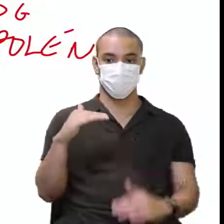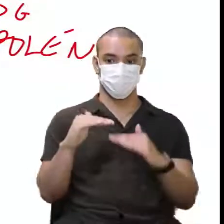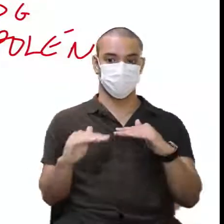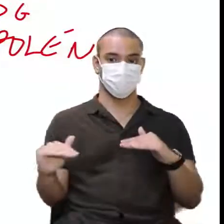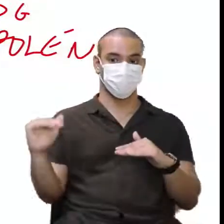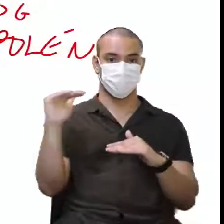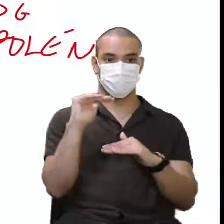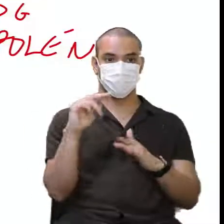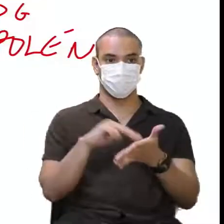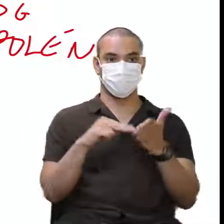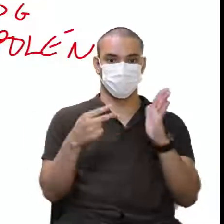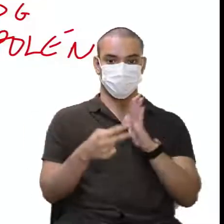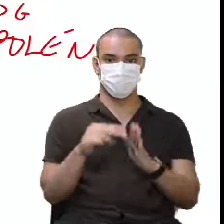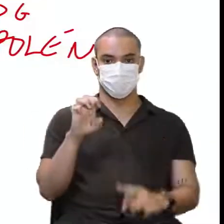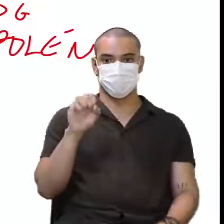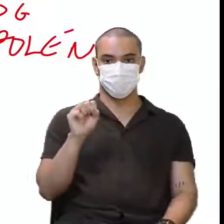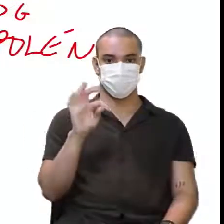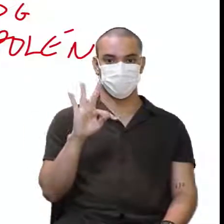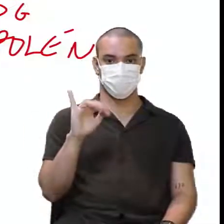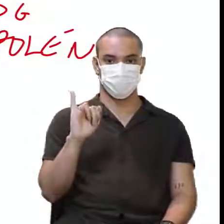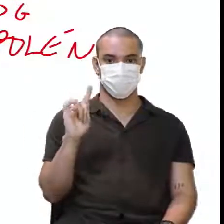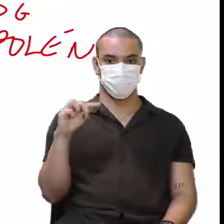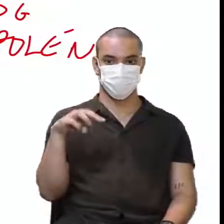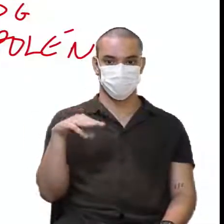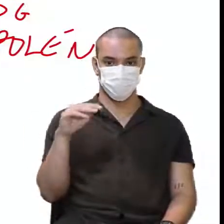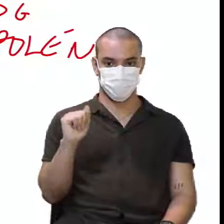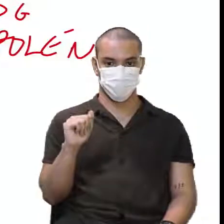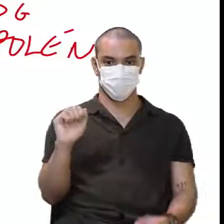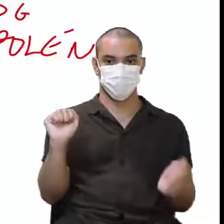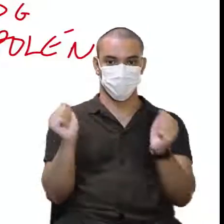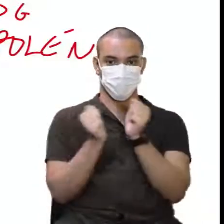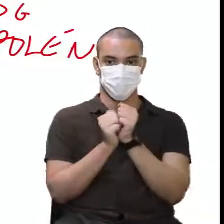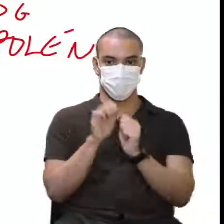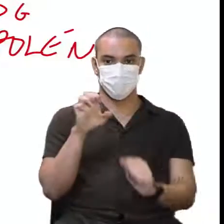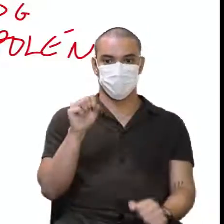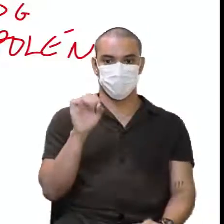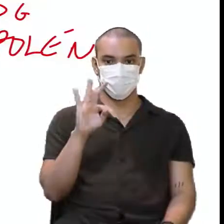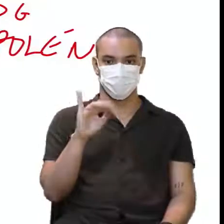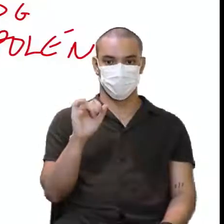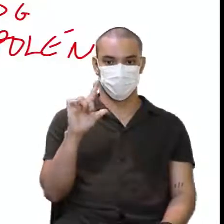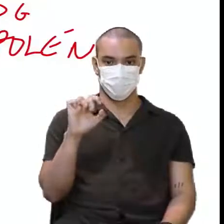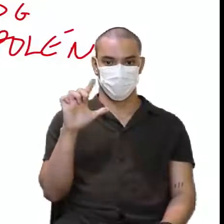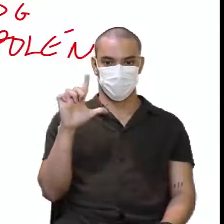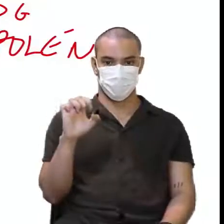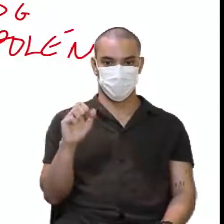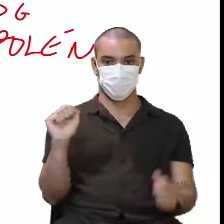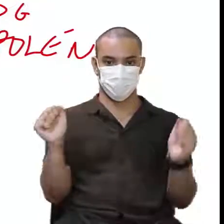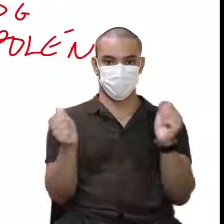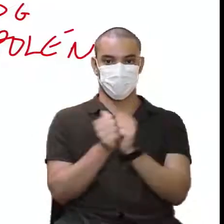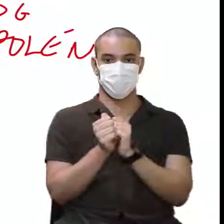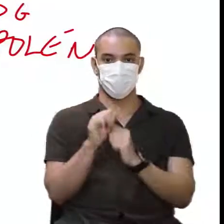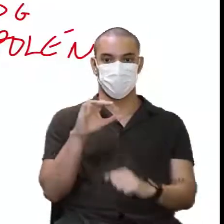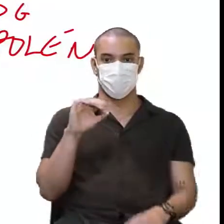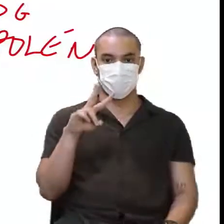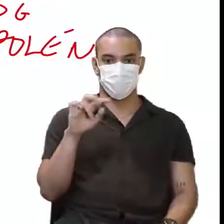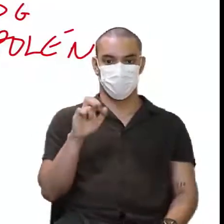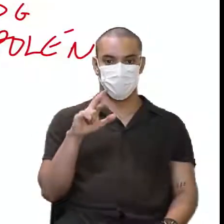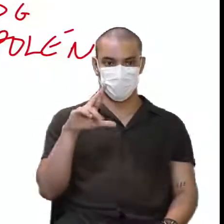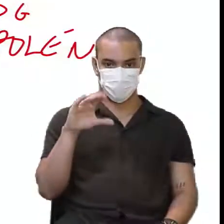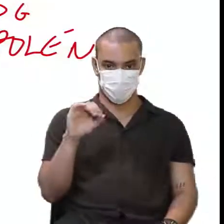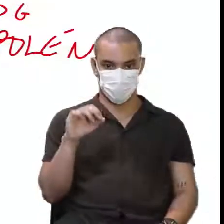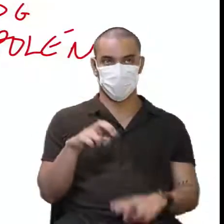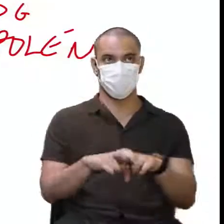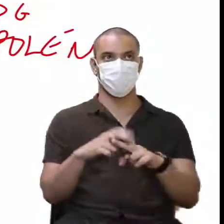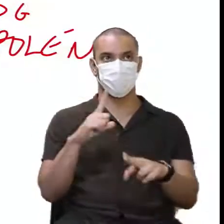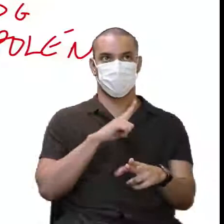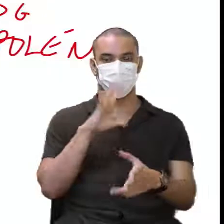superior, que é o estigma, ligado ao estilete e que vai ser ligado ao ovário. Aqui